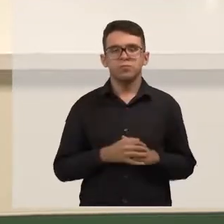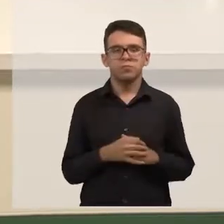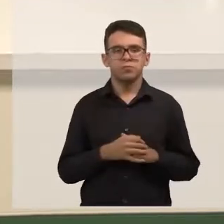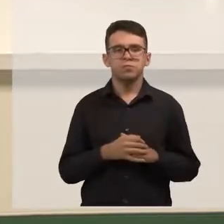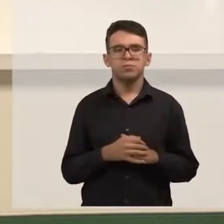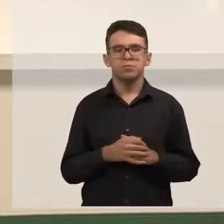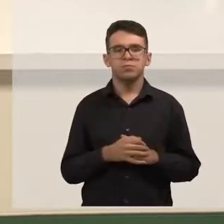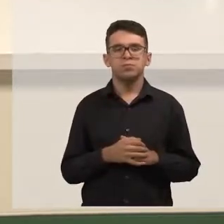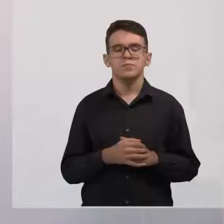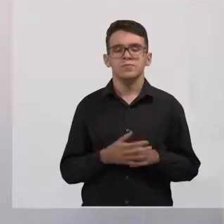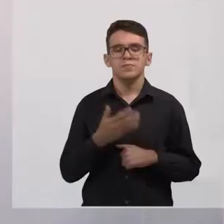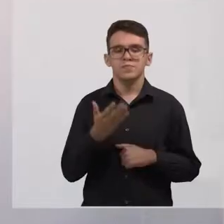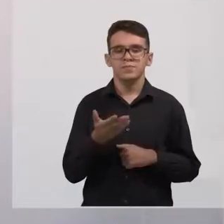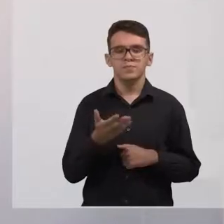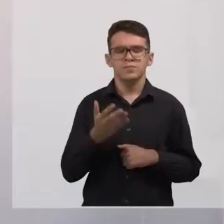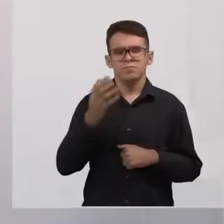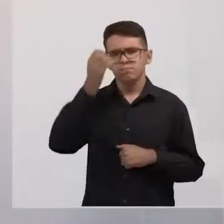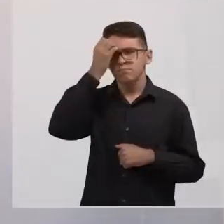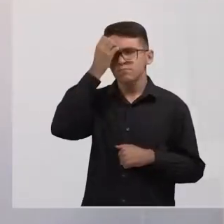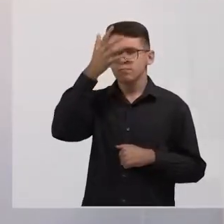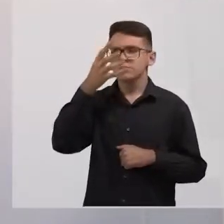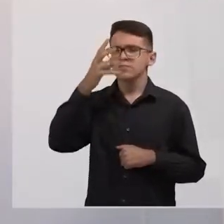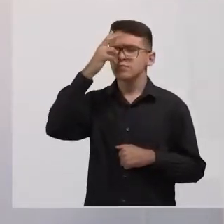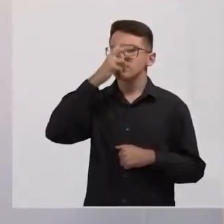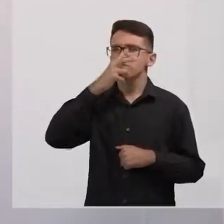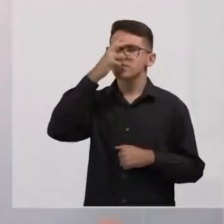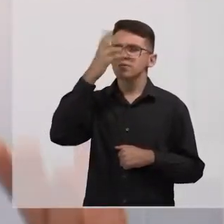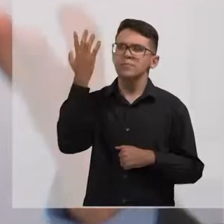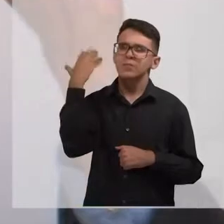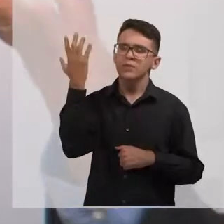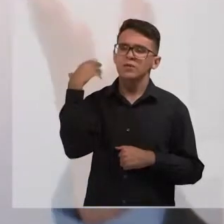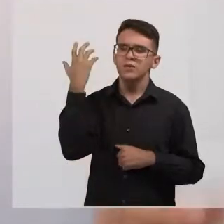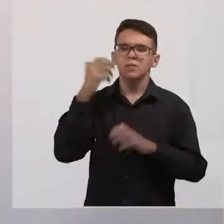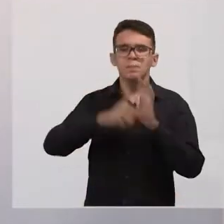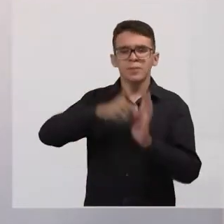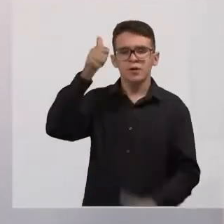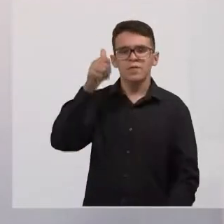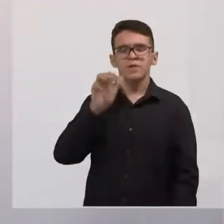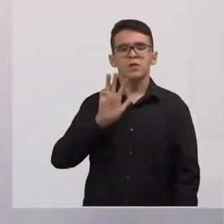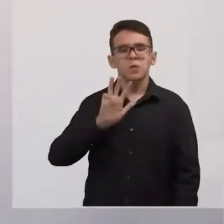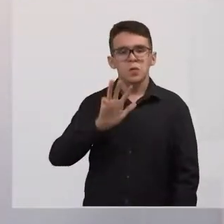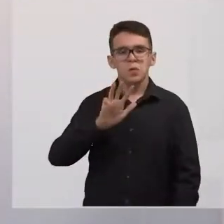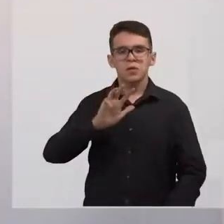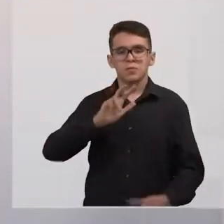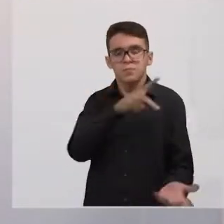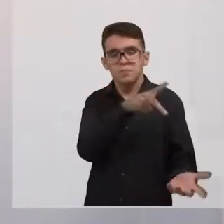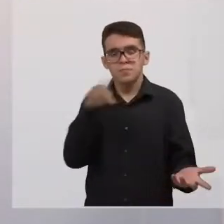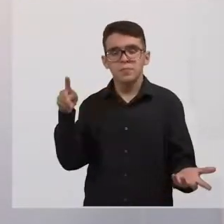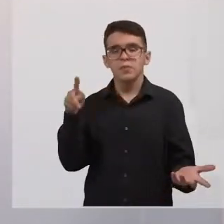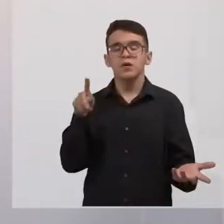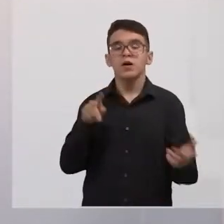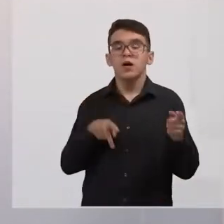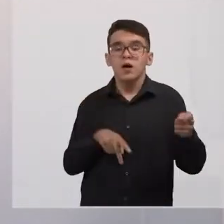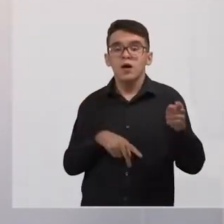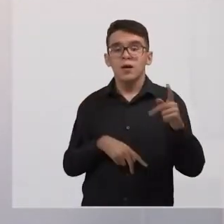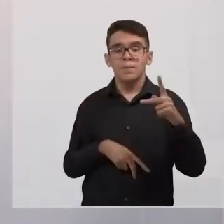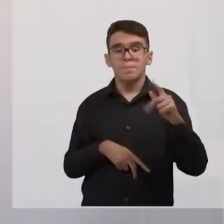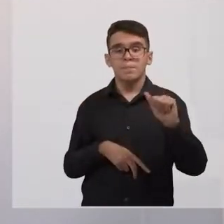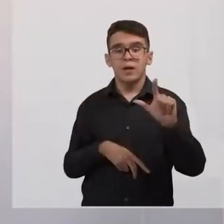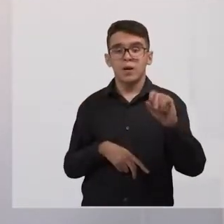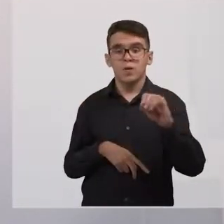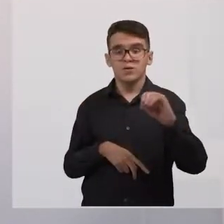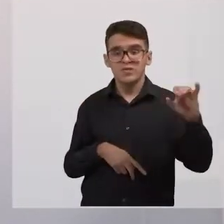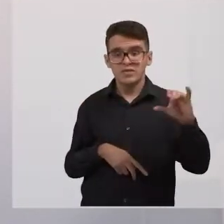do telespectador talvez não esteja lembrado, mas no primeiro mandato de Lula, Palocci era o todo-poderoso ministro da